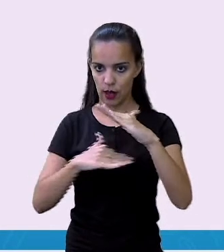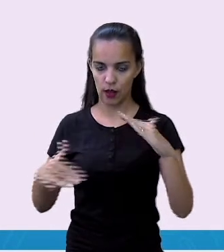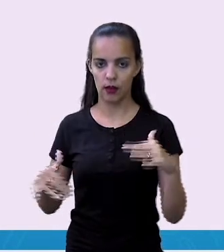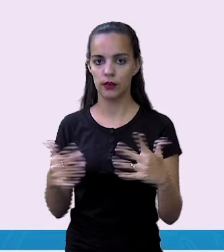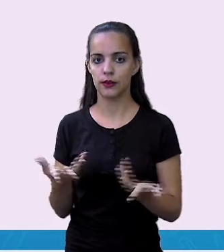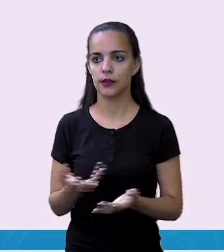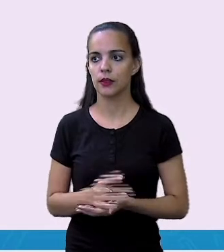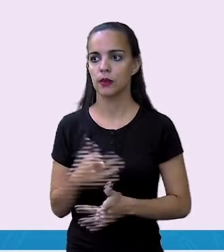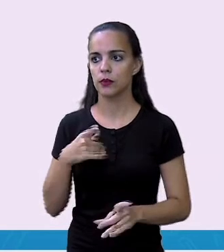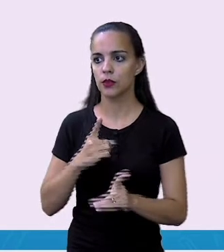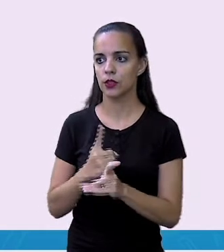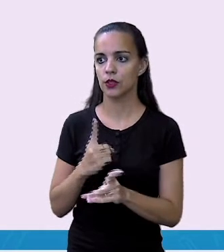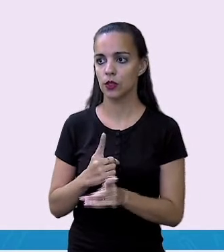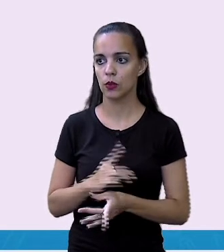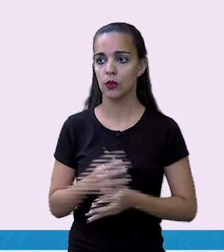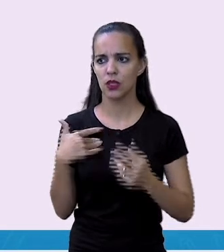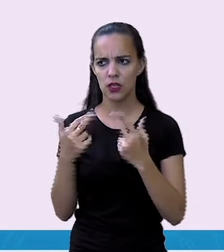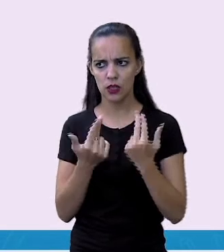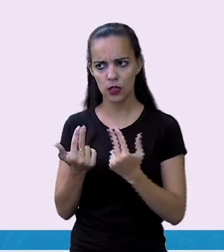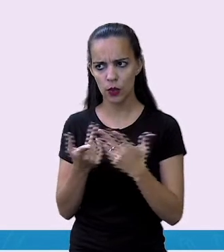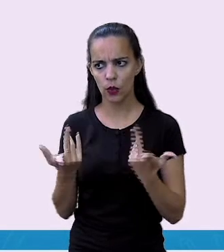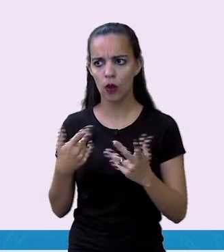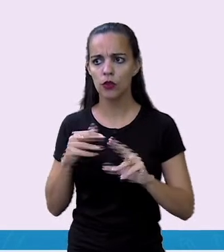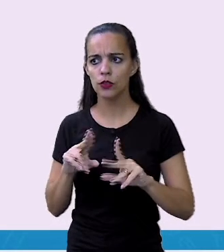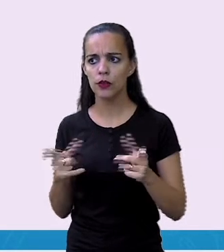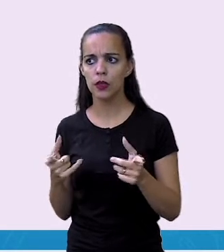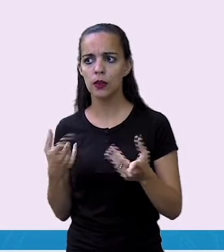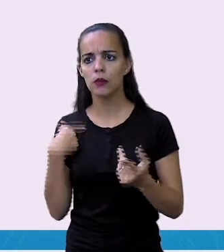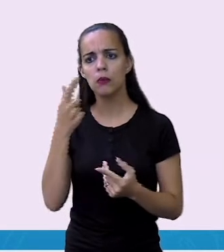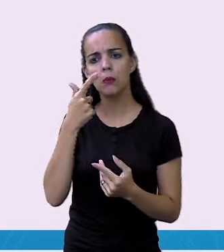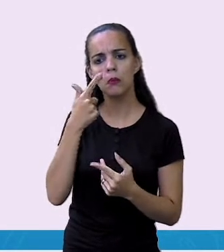mas você não falou que os lados são iguais? Não, os lados são